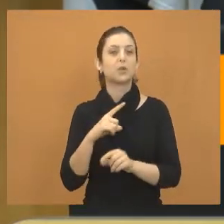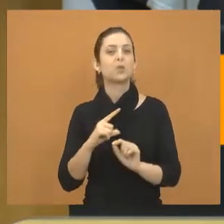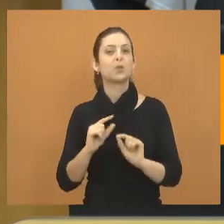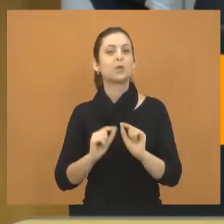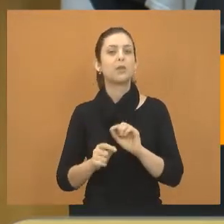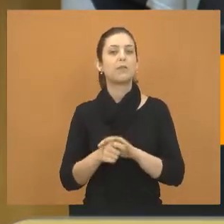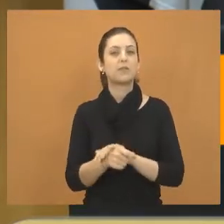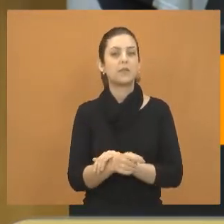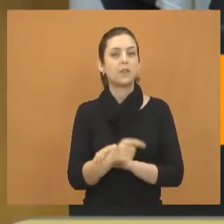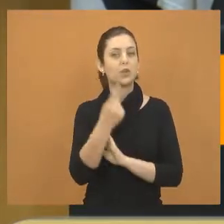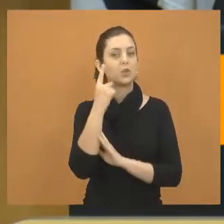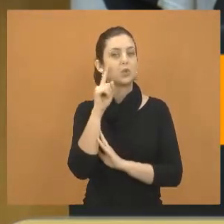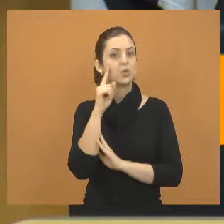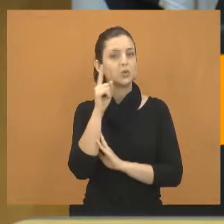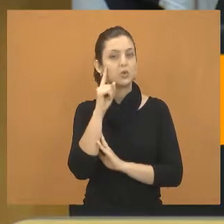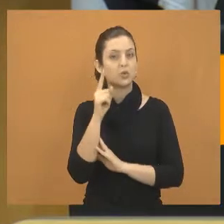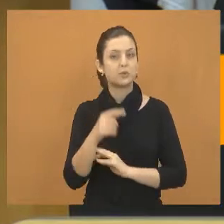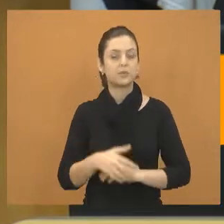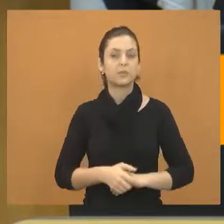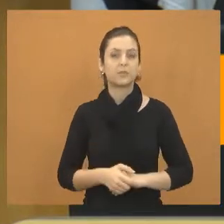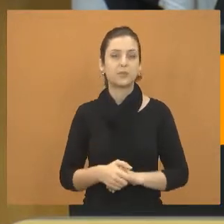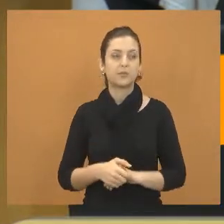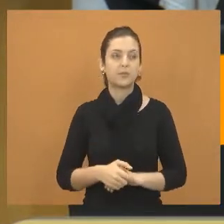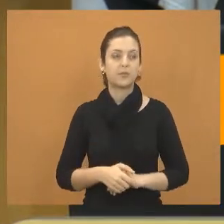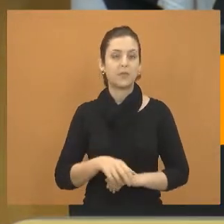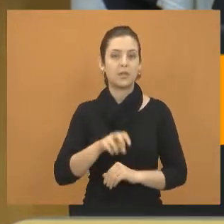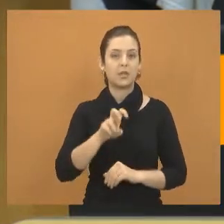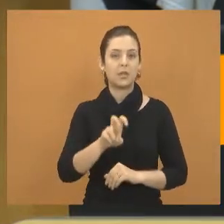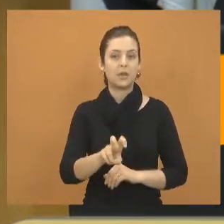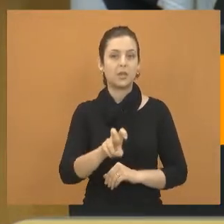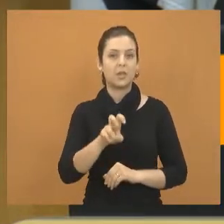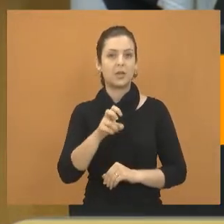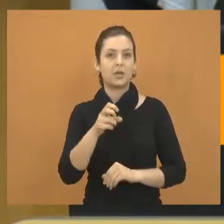de investimento por dia?